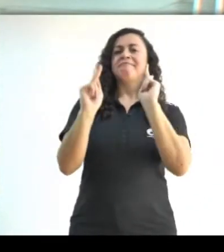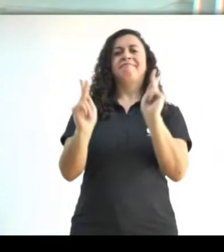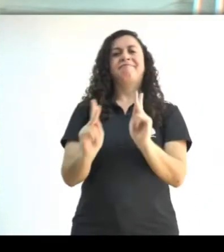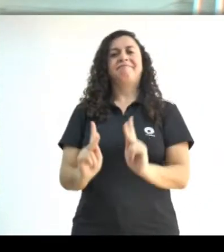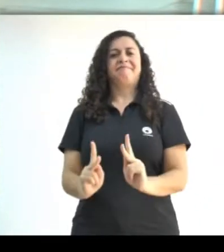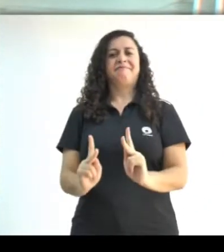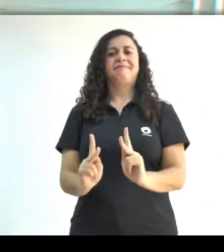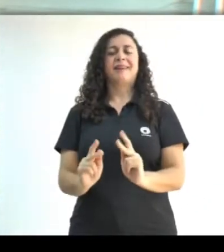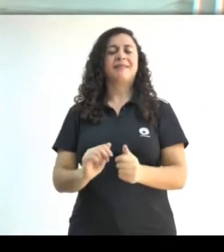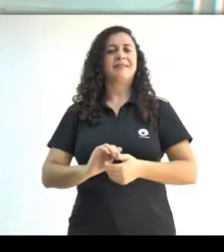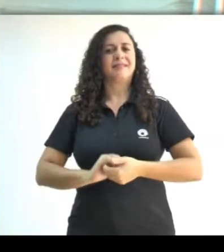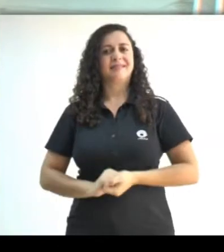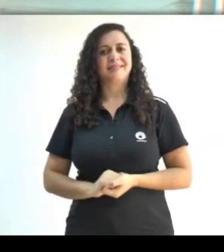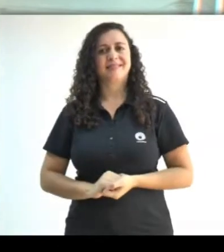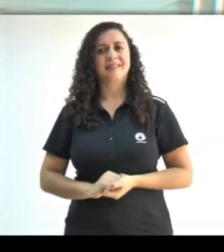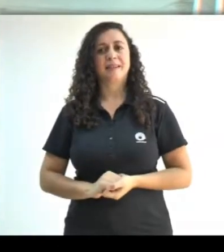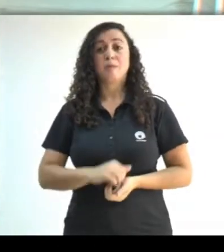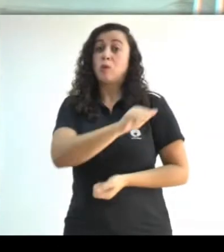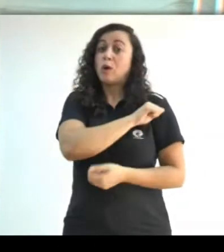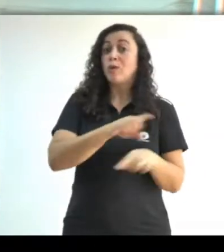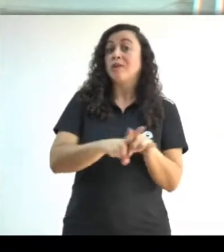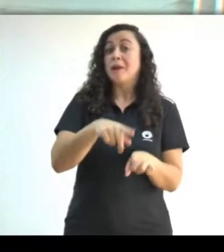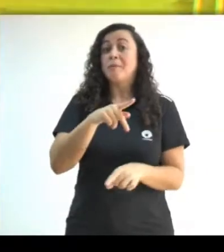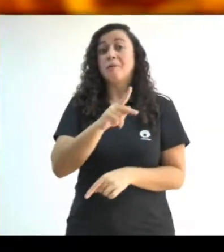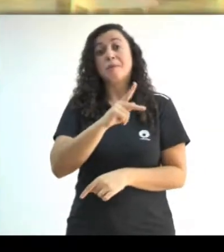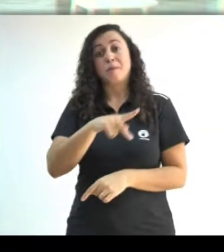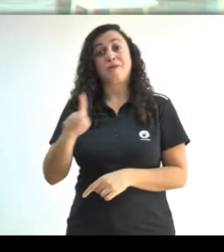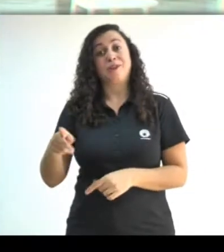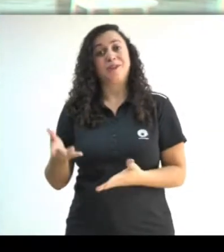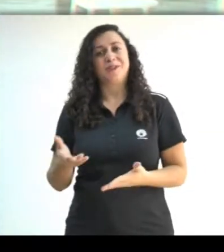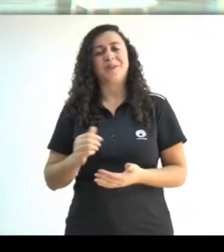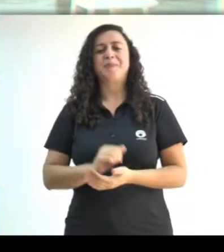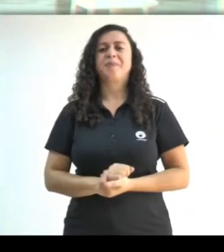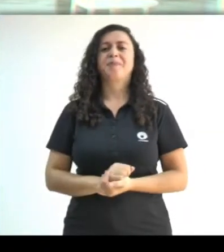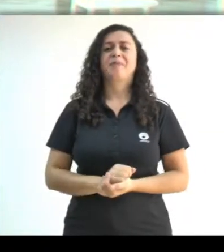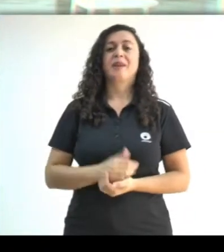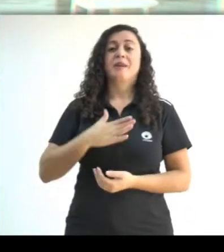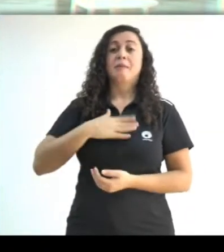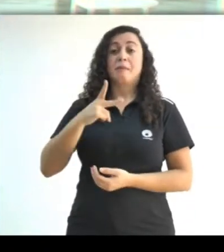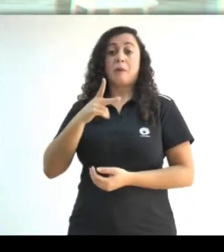muito boa, tanto para o aluno quanto para o professor. Meu pai,